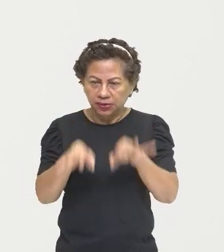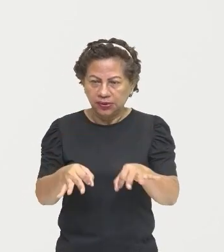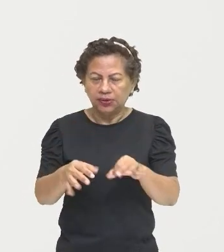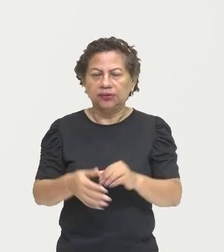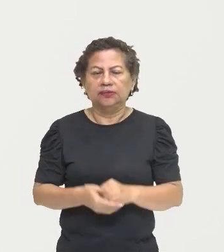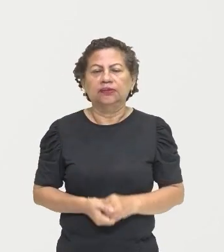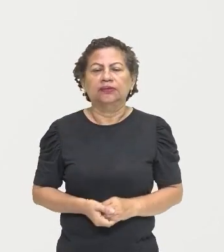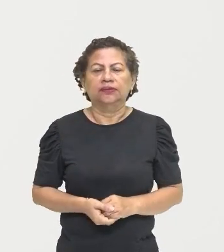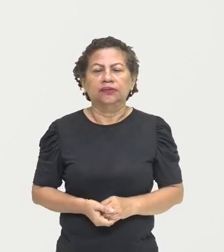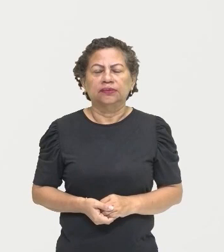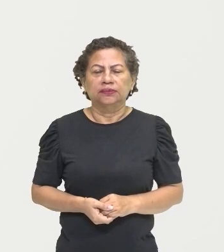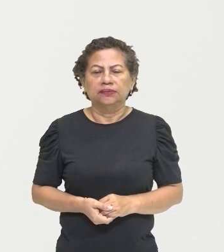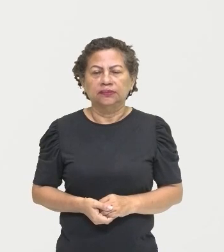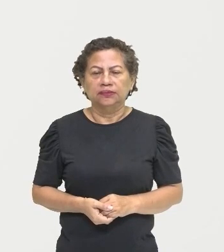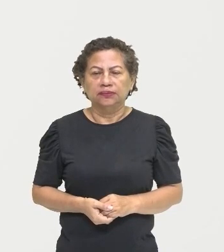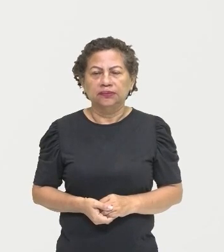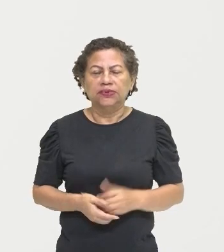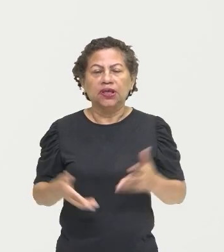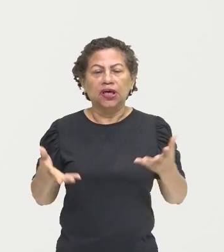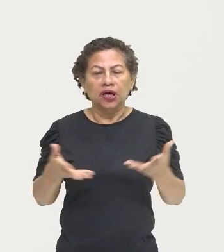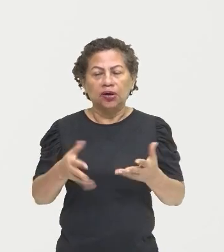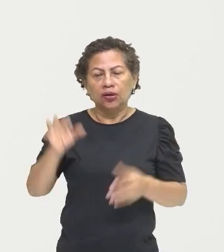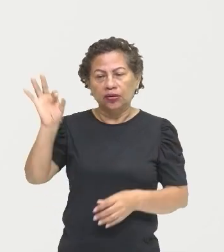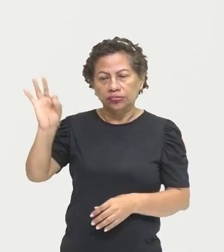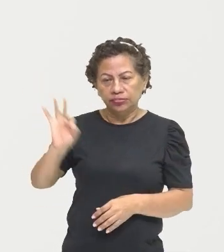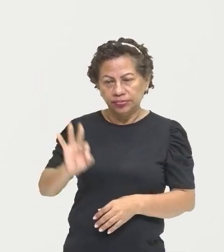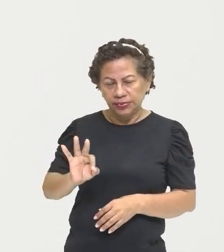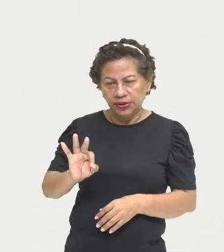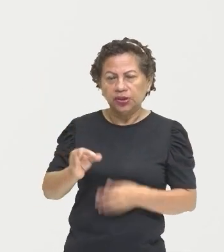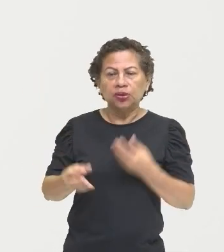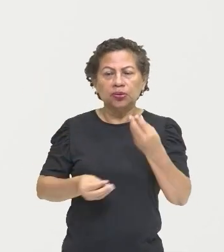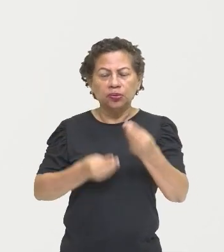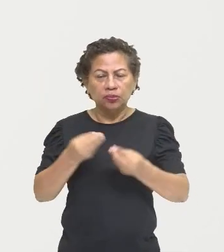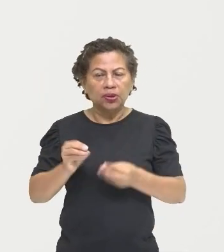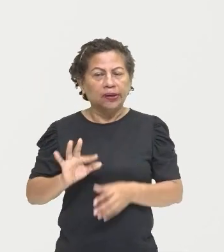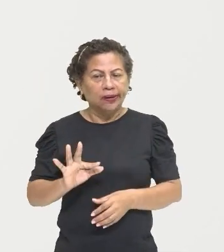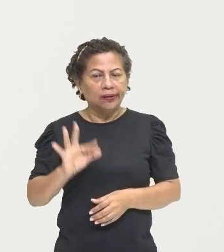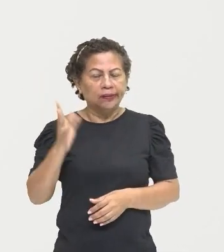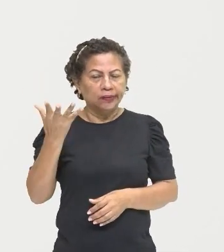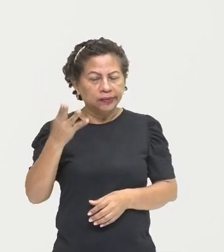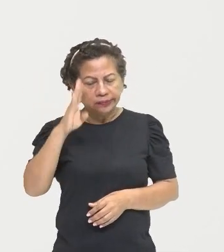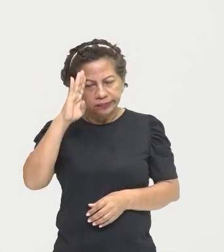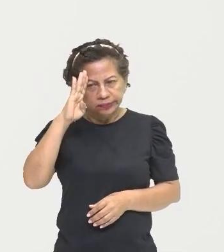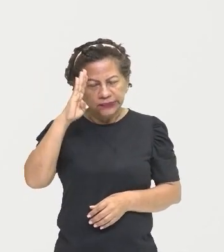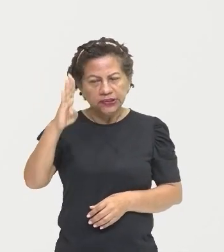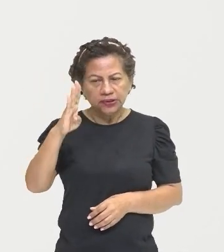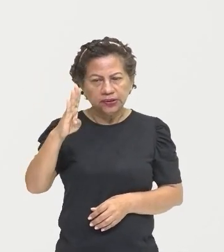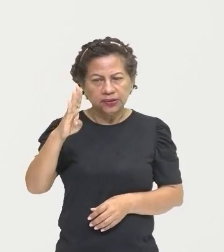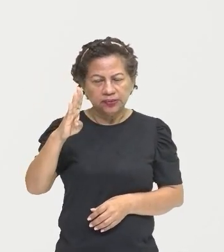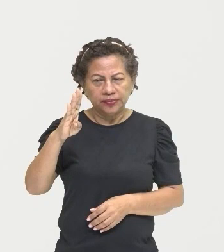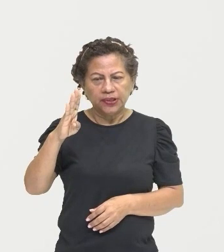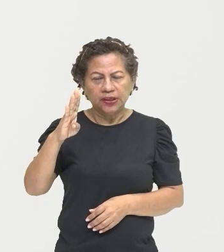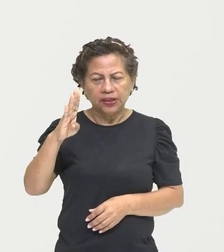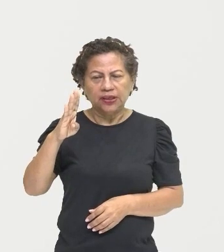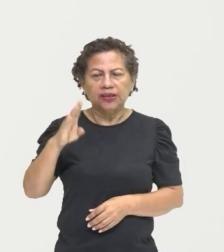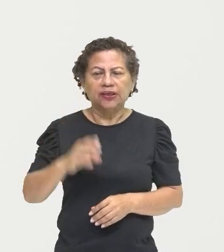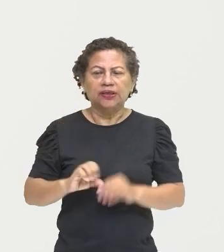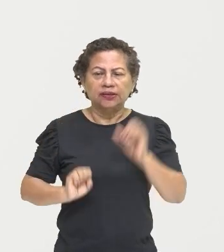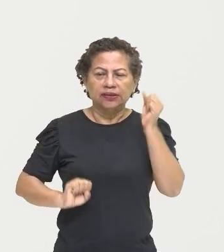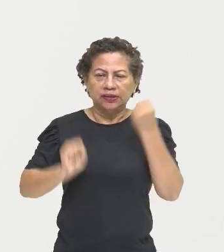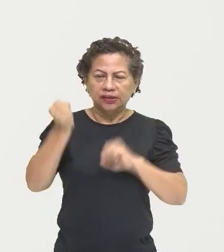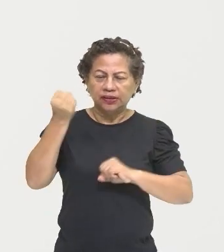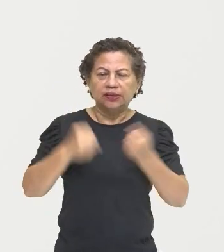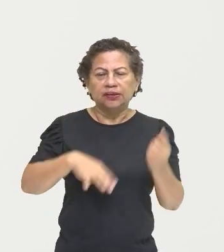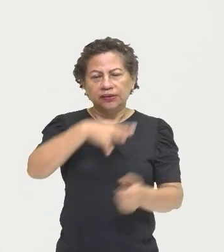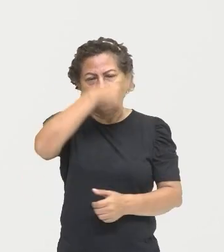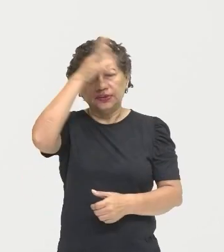vai destacar em termos de percentuais, tá bom? Como se dá os principais setores do polo industrial